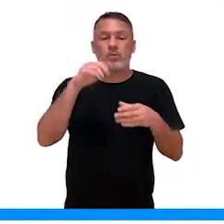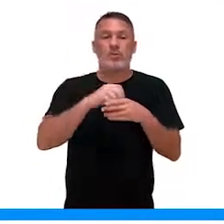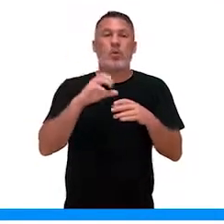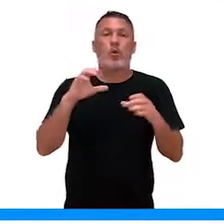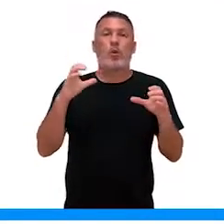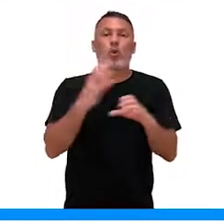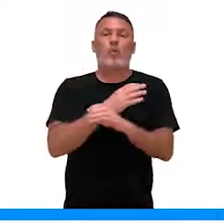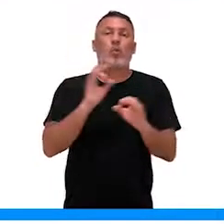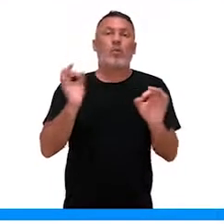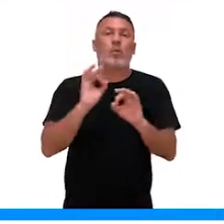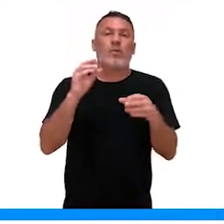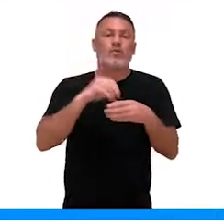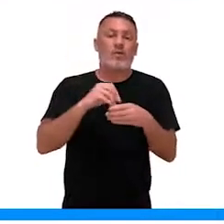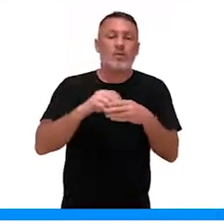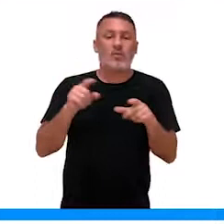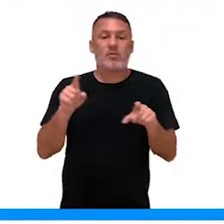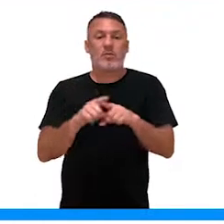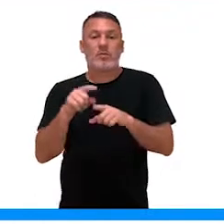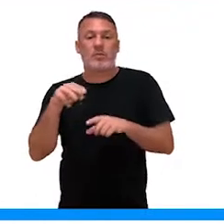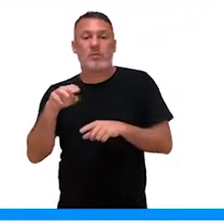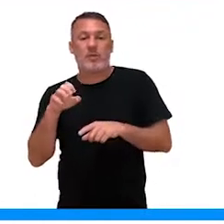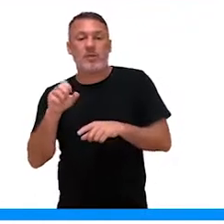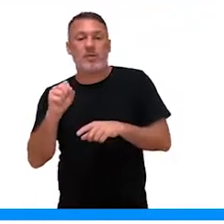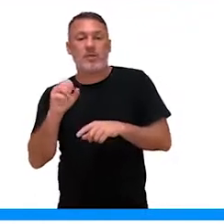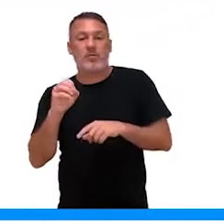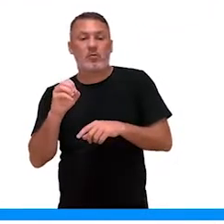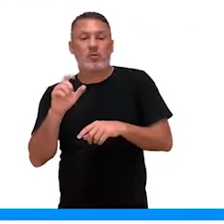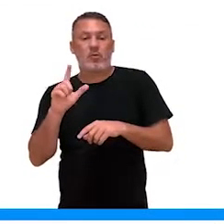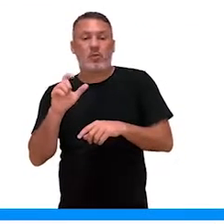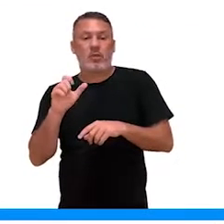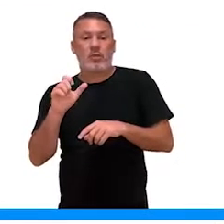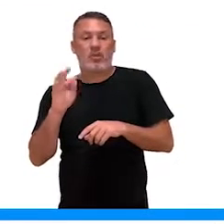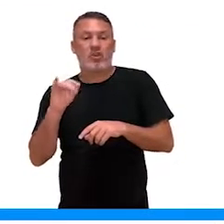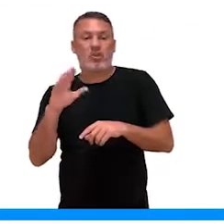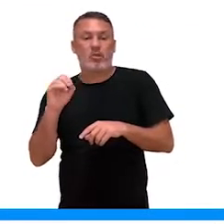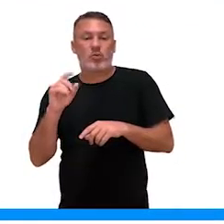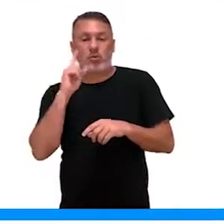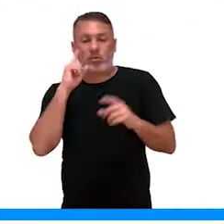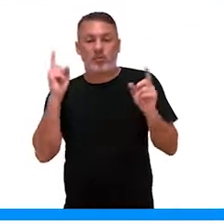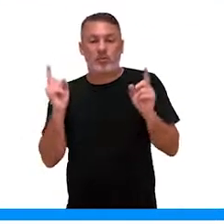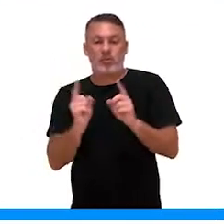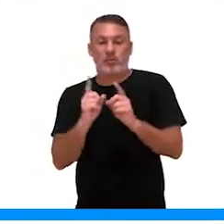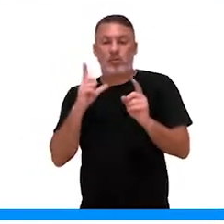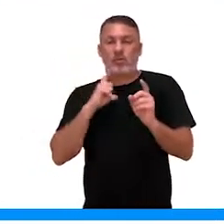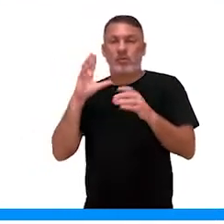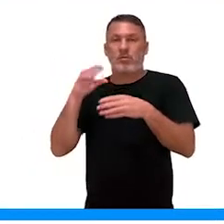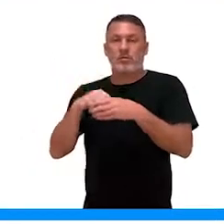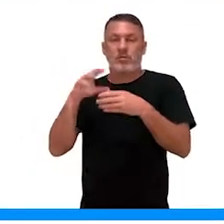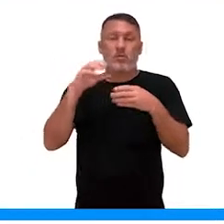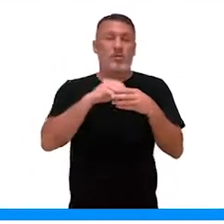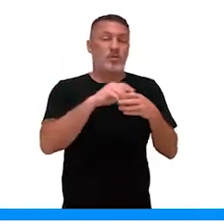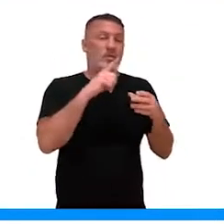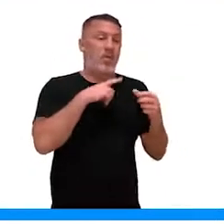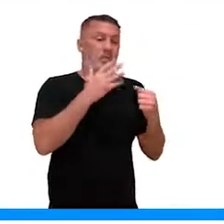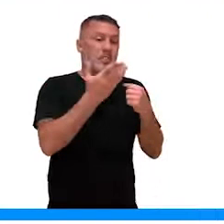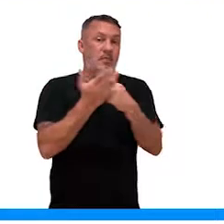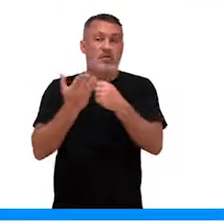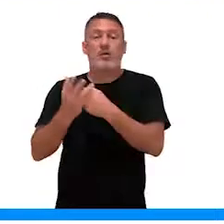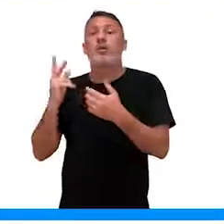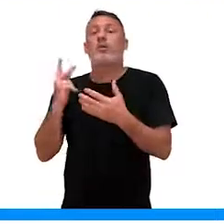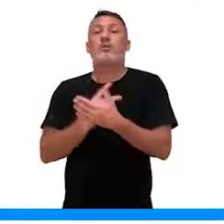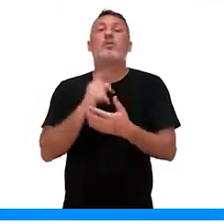incompletos, ou aqueles mesolécitos que a gente falou. Eles têm uma quantidade de vitelo intermediária, só que o que